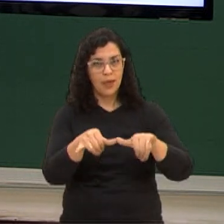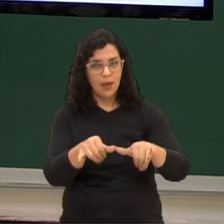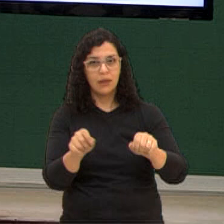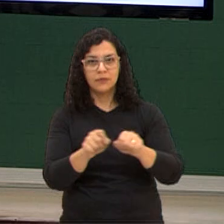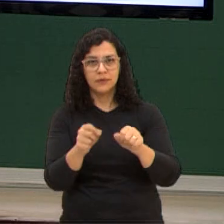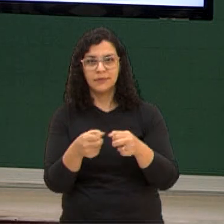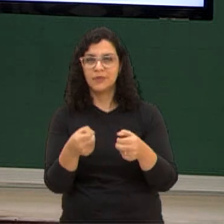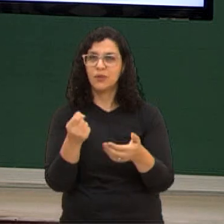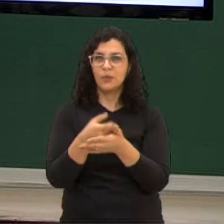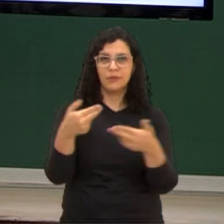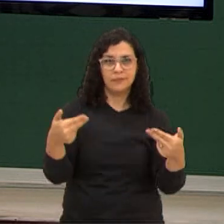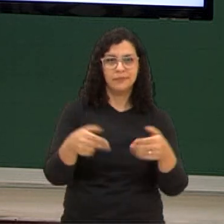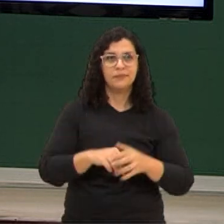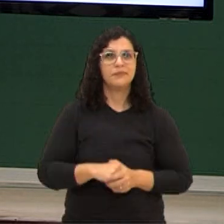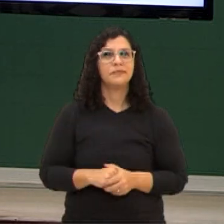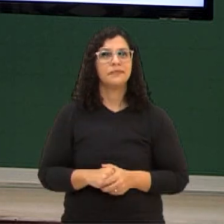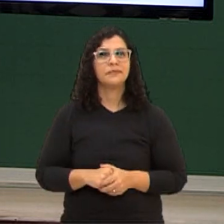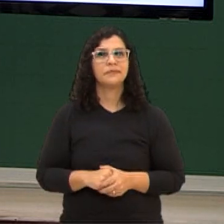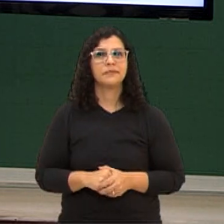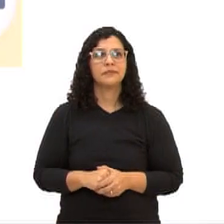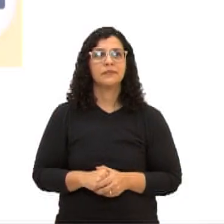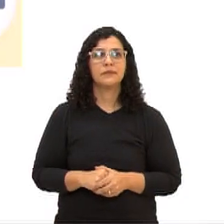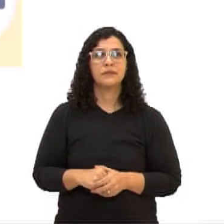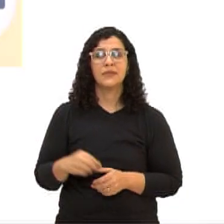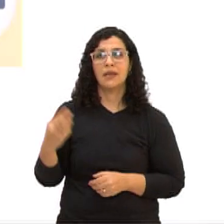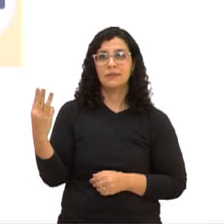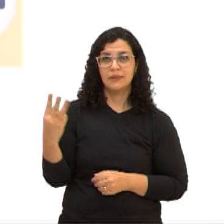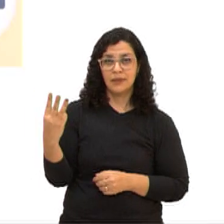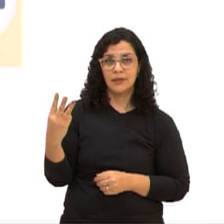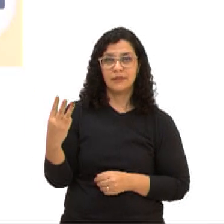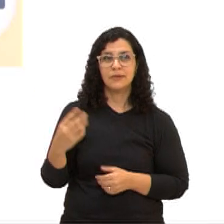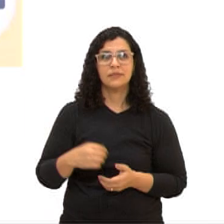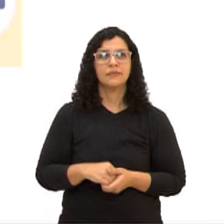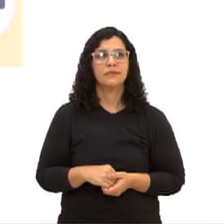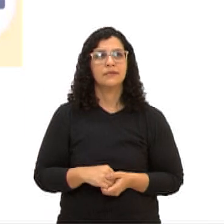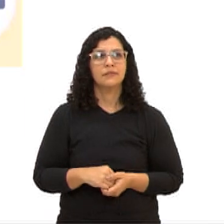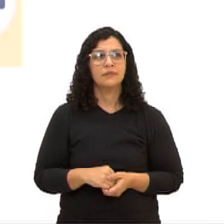fazer compras. E aqui, lá última, lá 3,